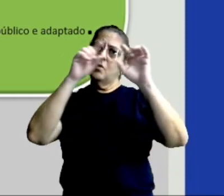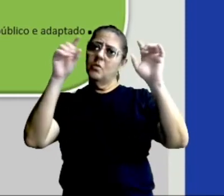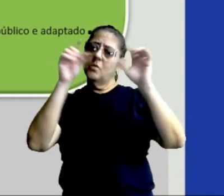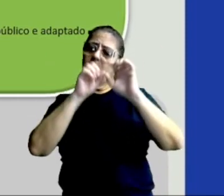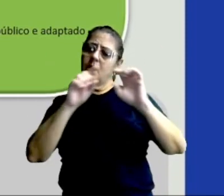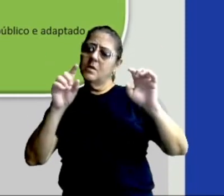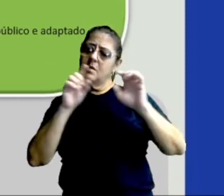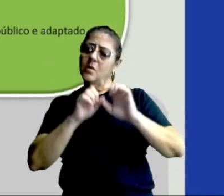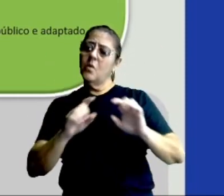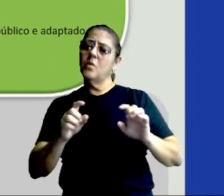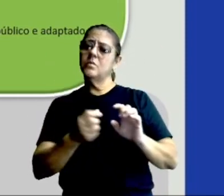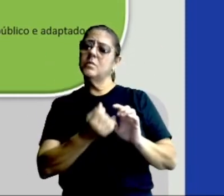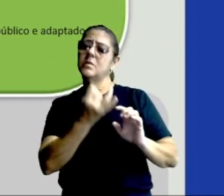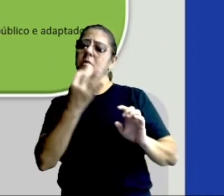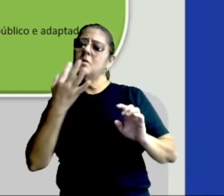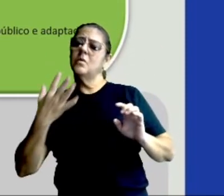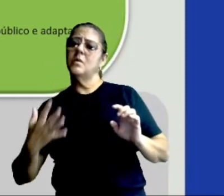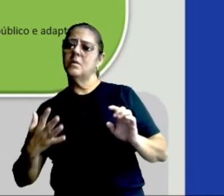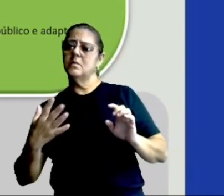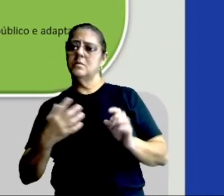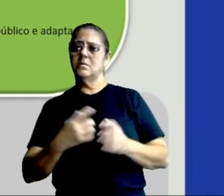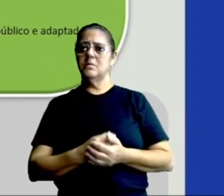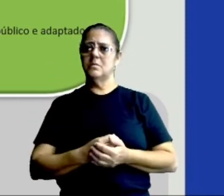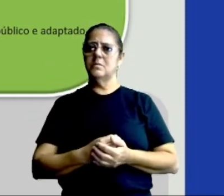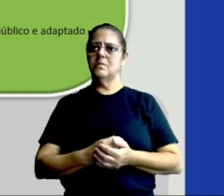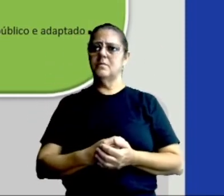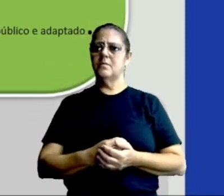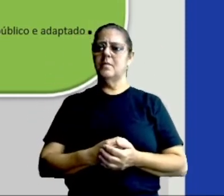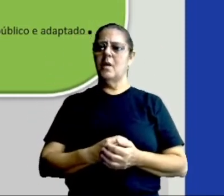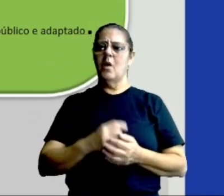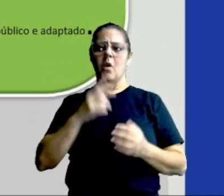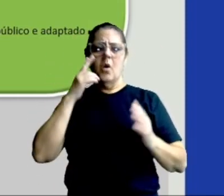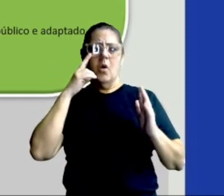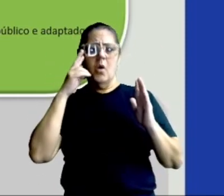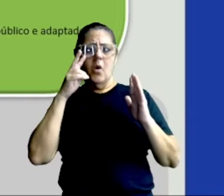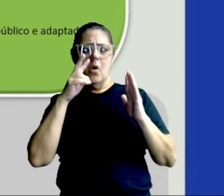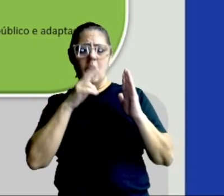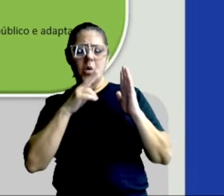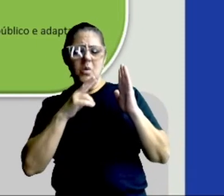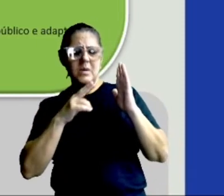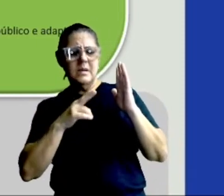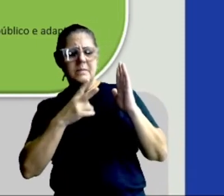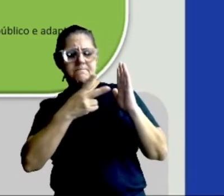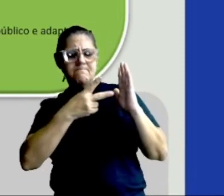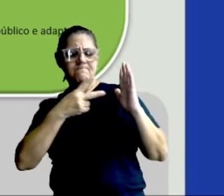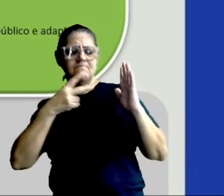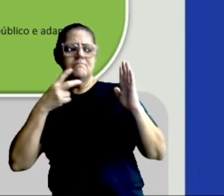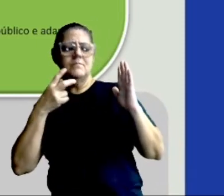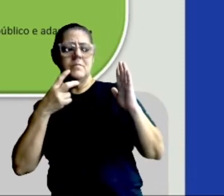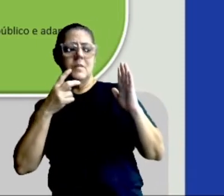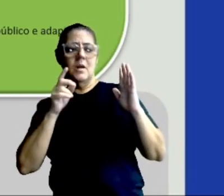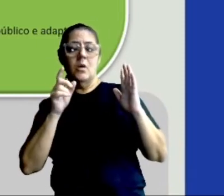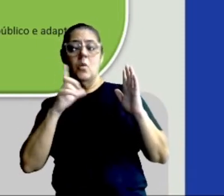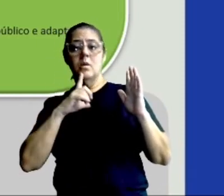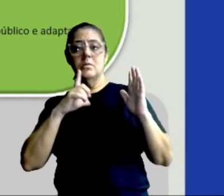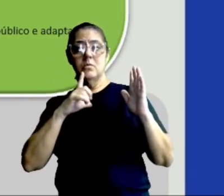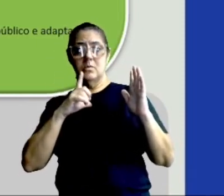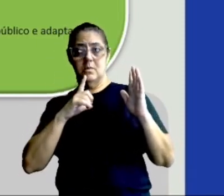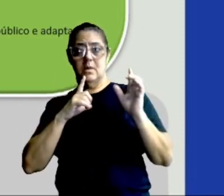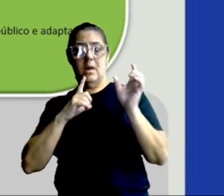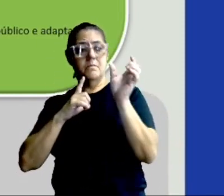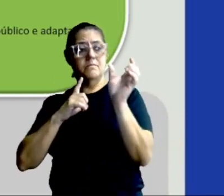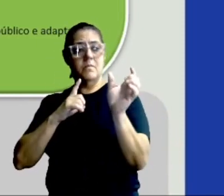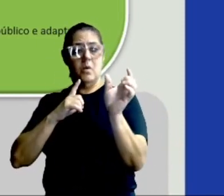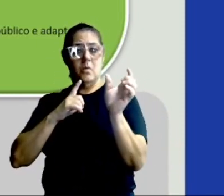temos quantos parágrafos nesse texto dica análise há sempre aquele recuo então quando os